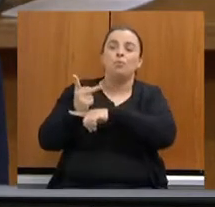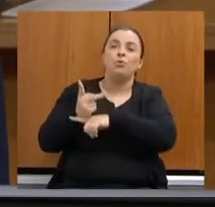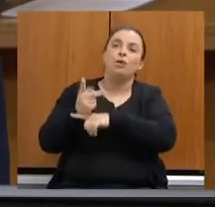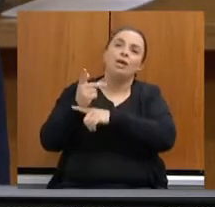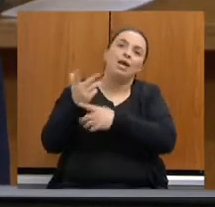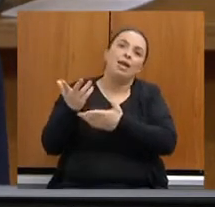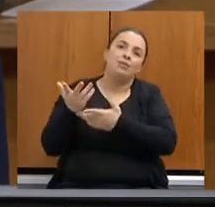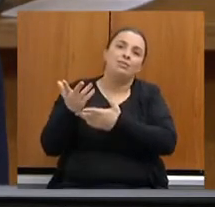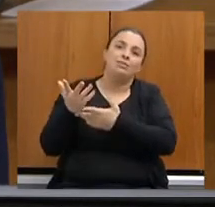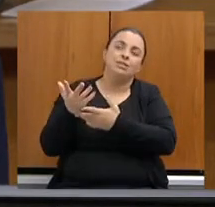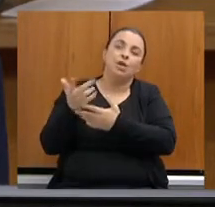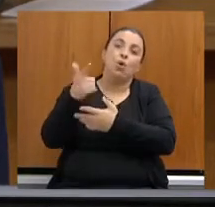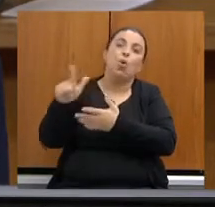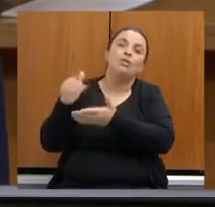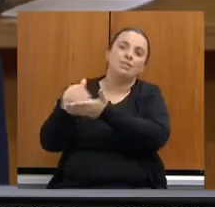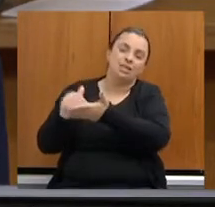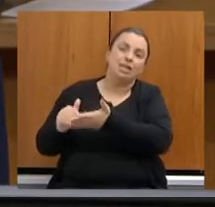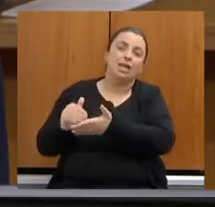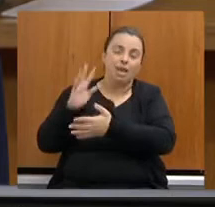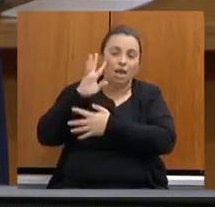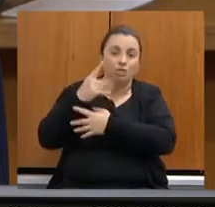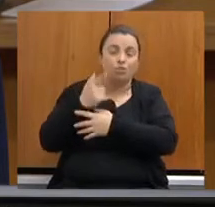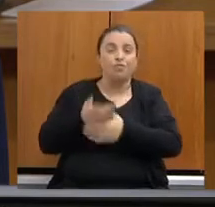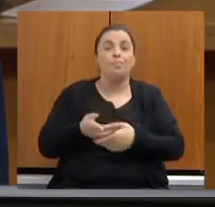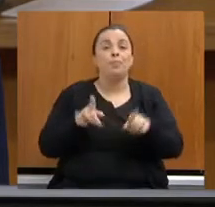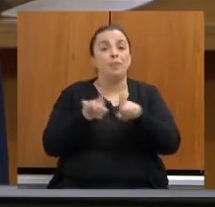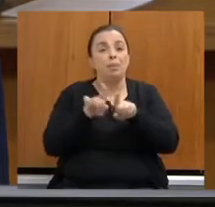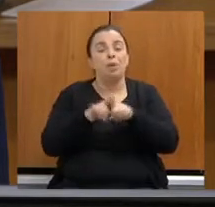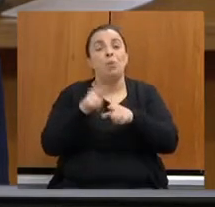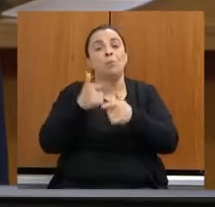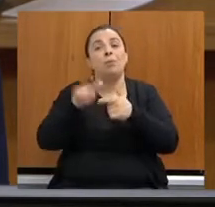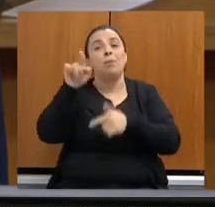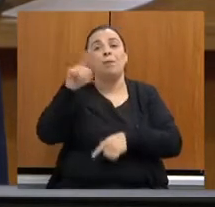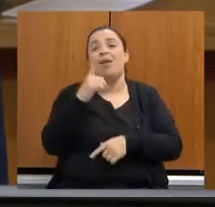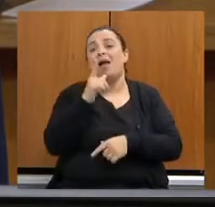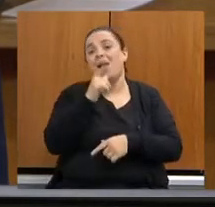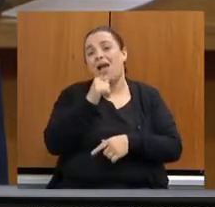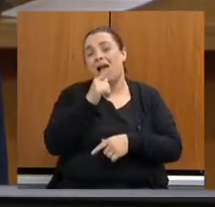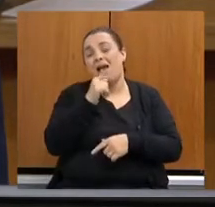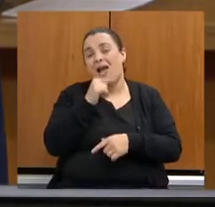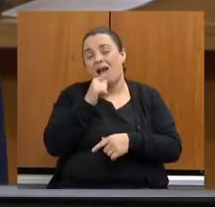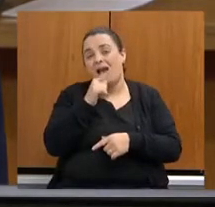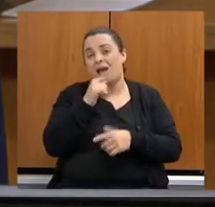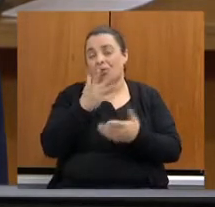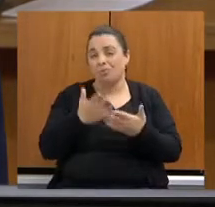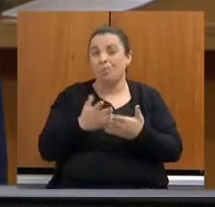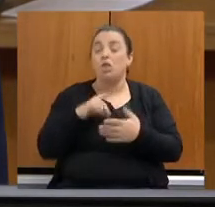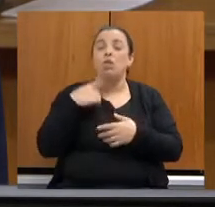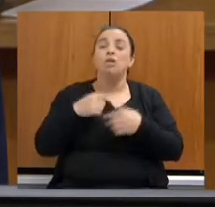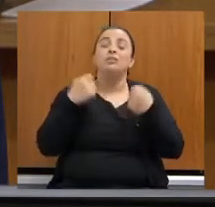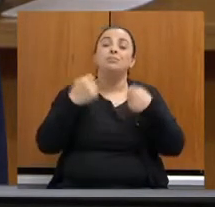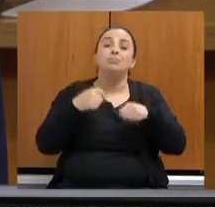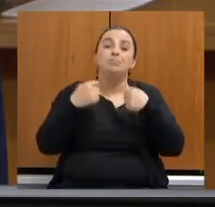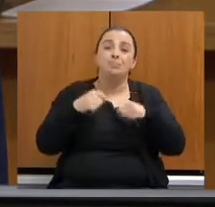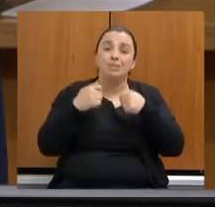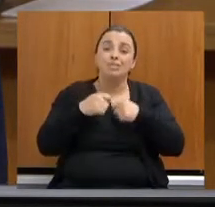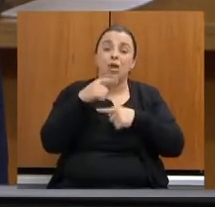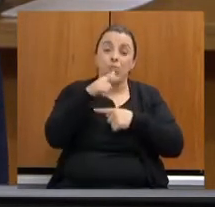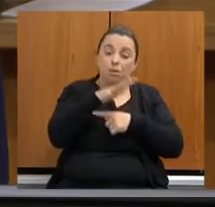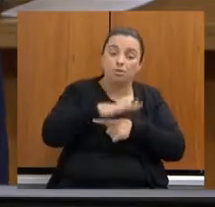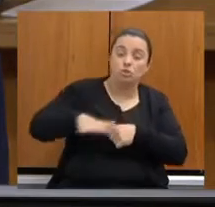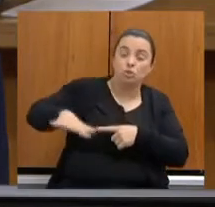água lá e a questão que eu concordo plenamente com o senhor o que nós precisamos no nosso semiárido é